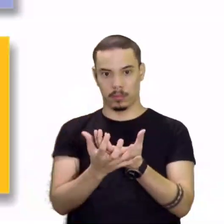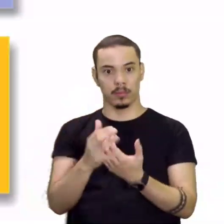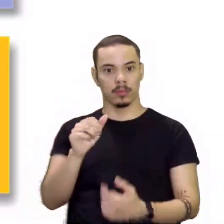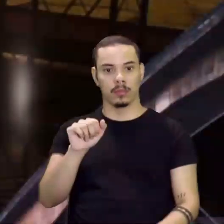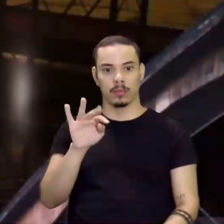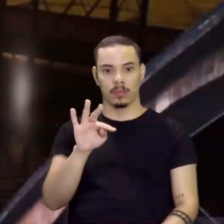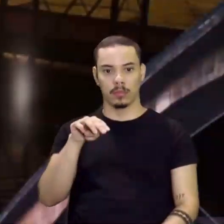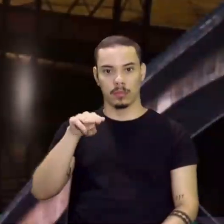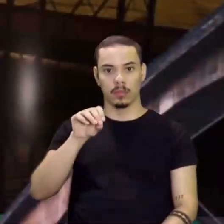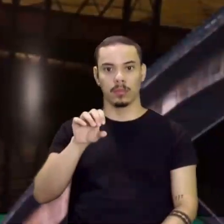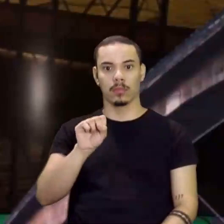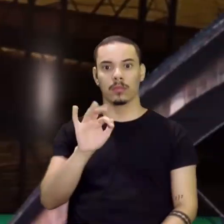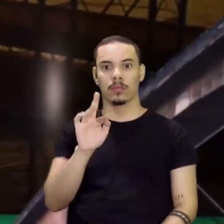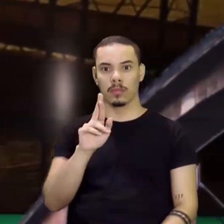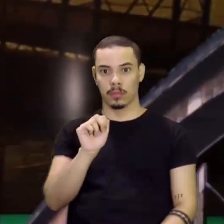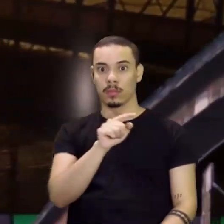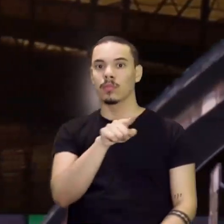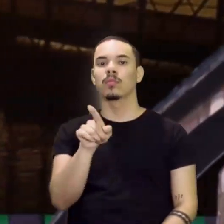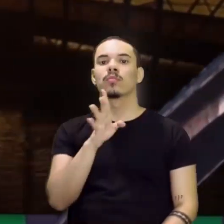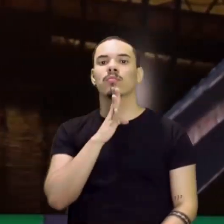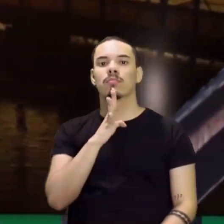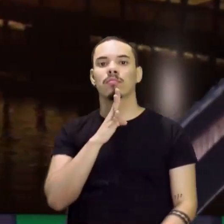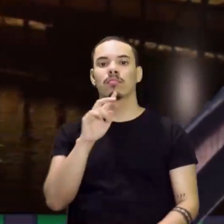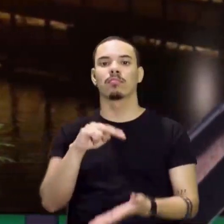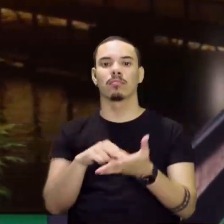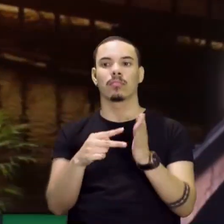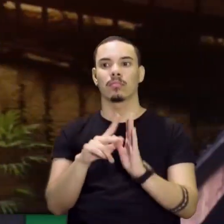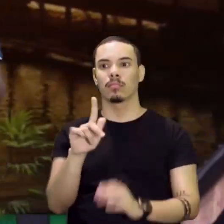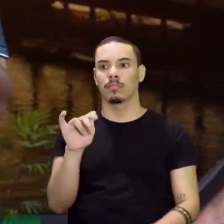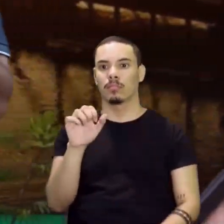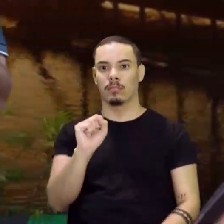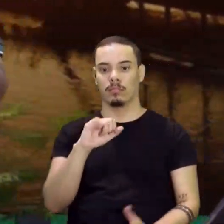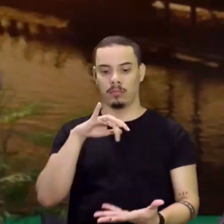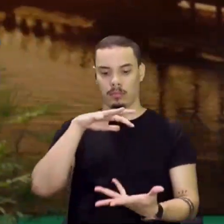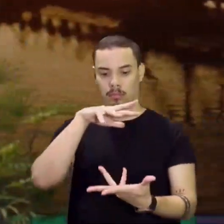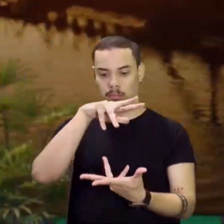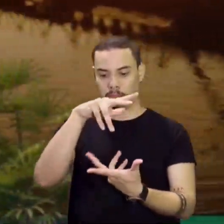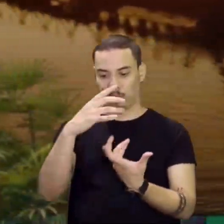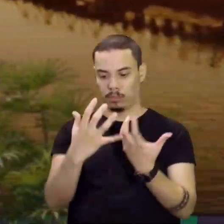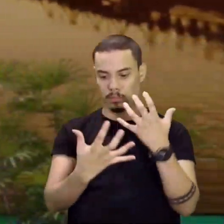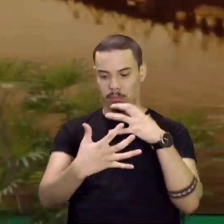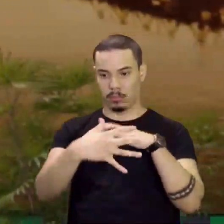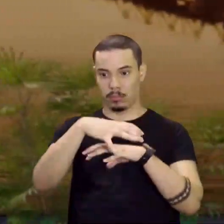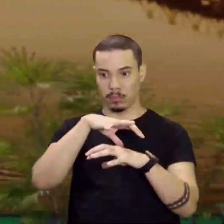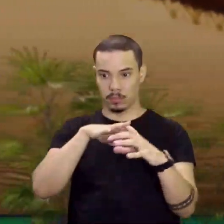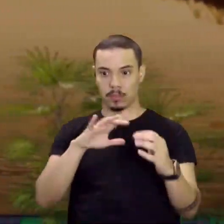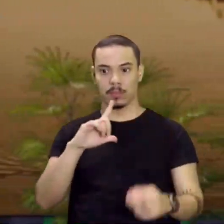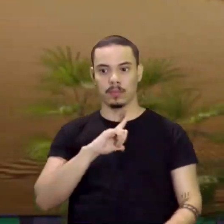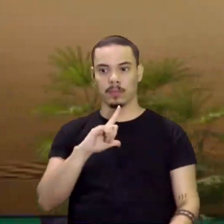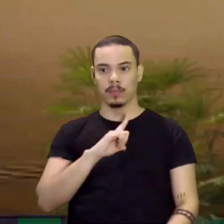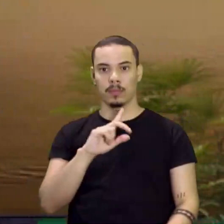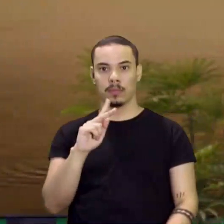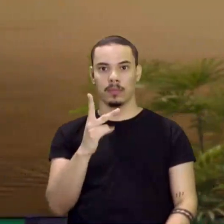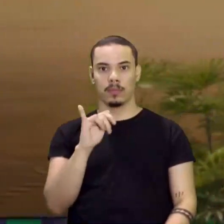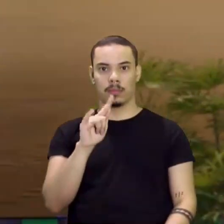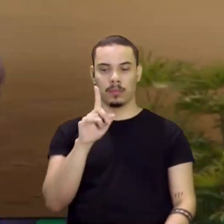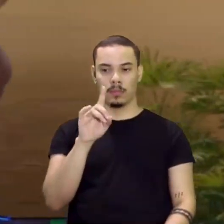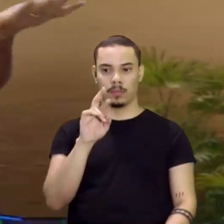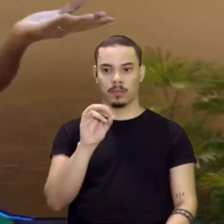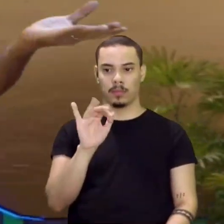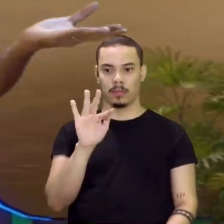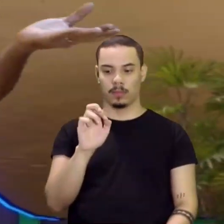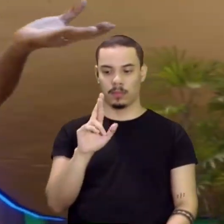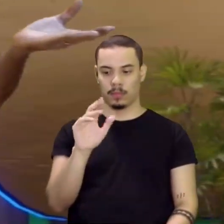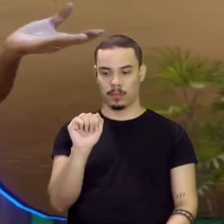tá? Essa parte gasosa que nos envolve. Nós temos a hidrosfera, e é